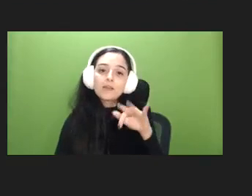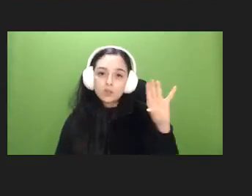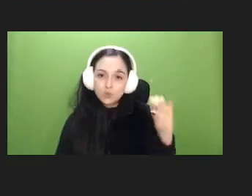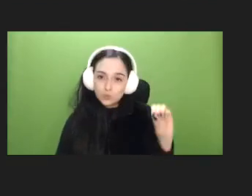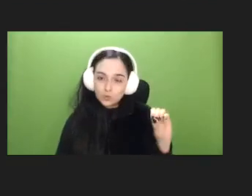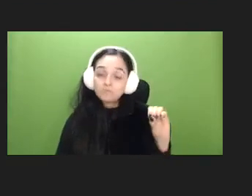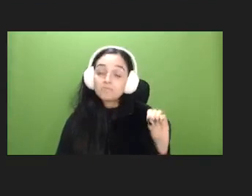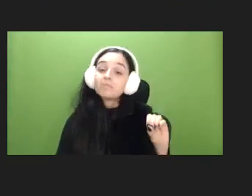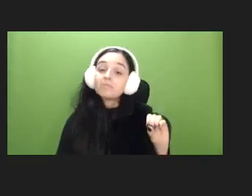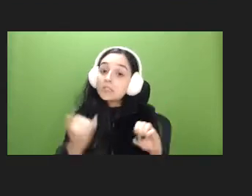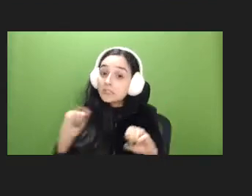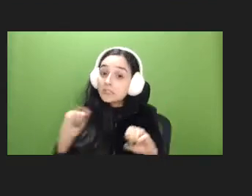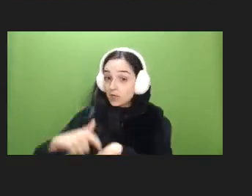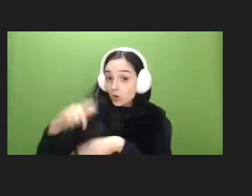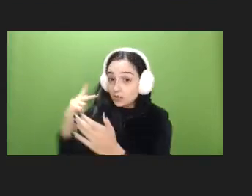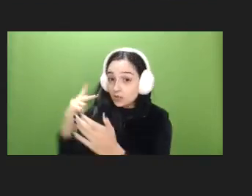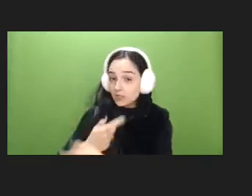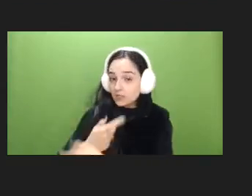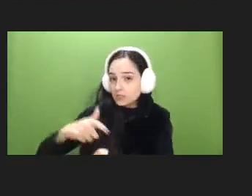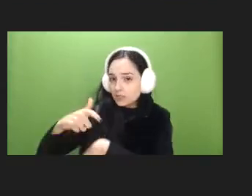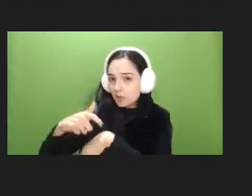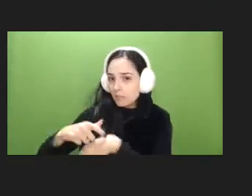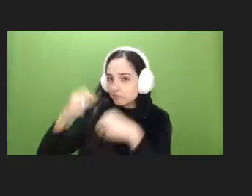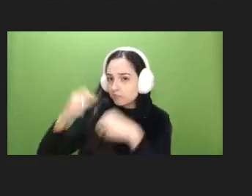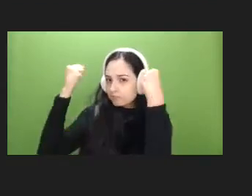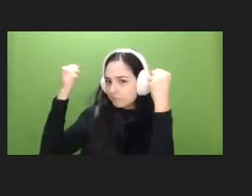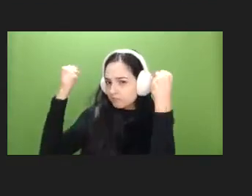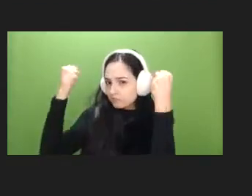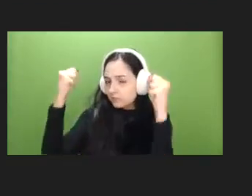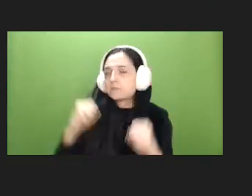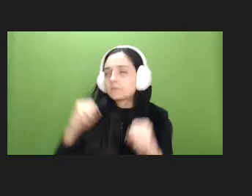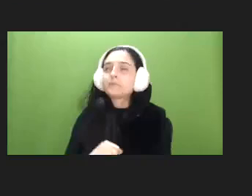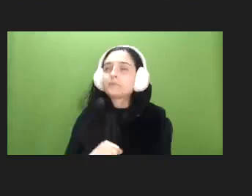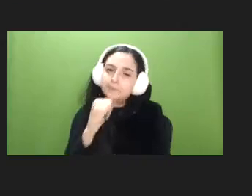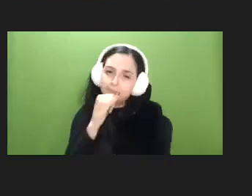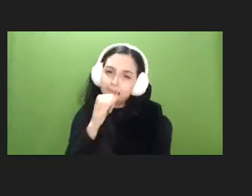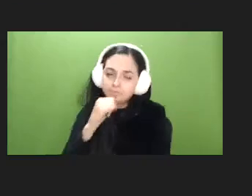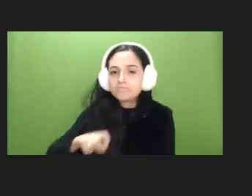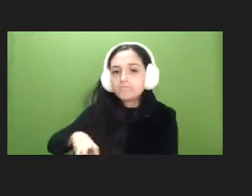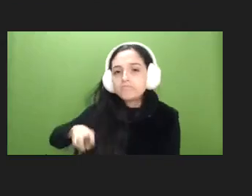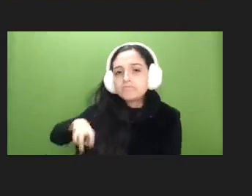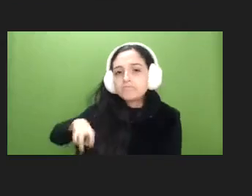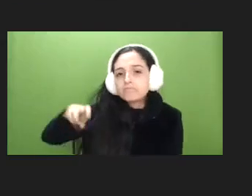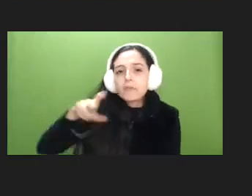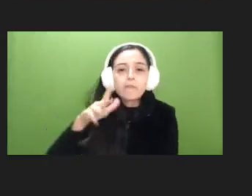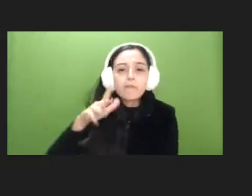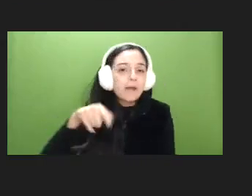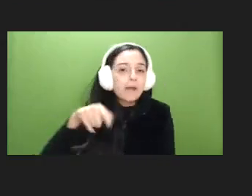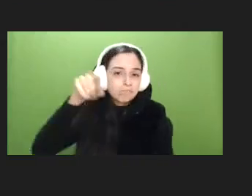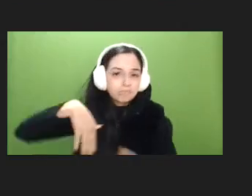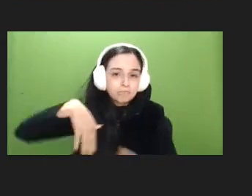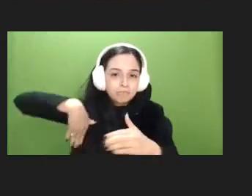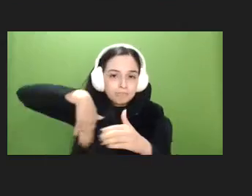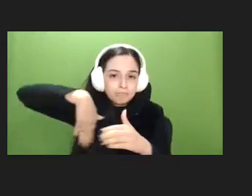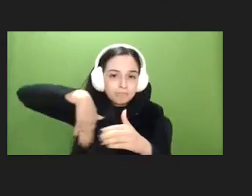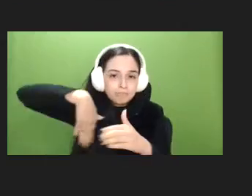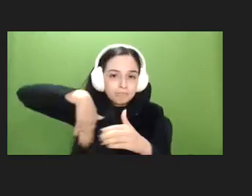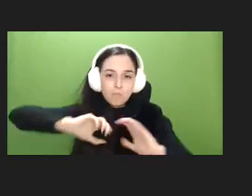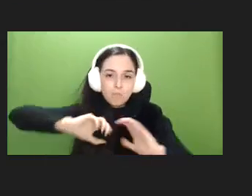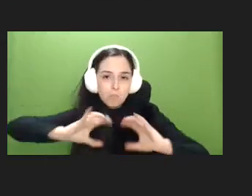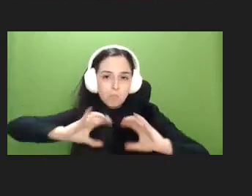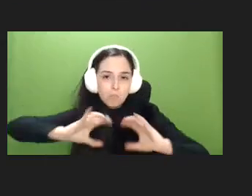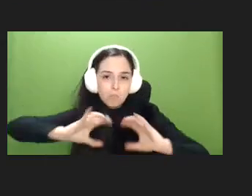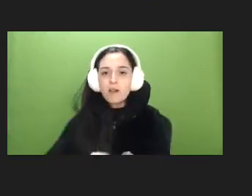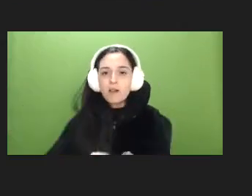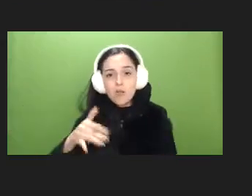físicos, né? Vai subir a escada, vai jogar bola, vai carregar compras, ela pode